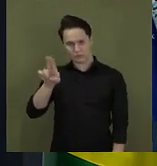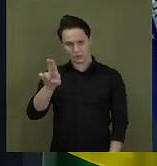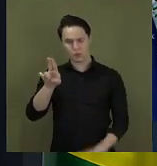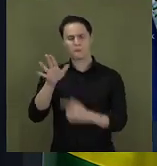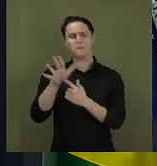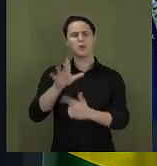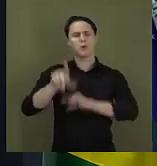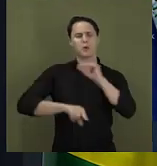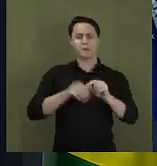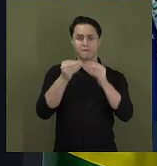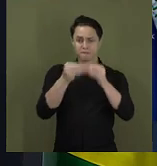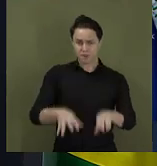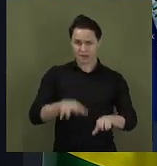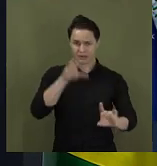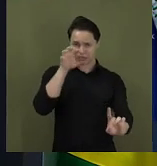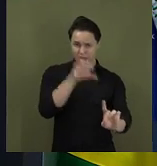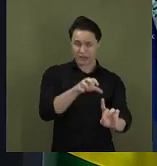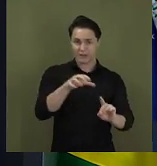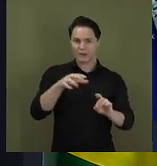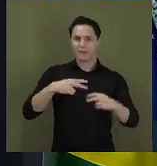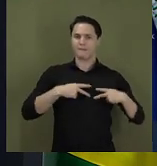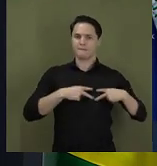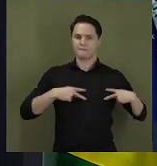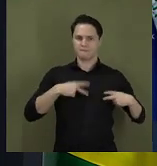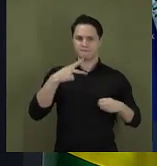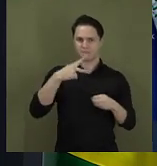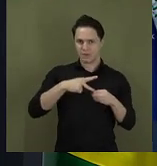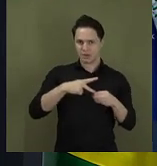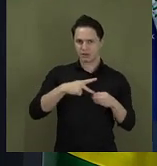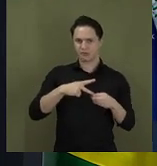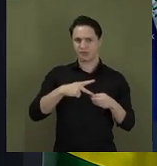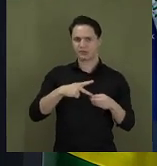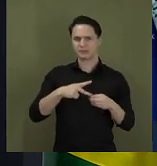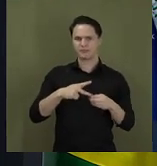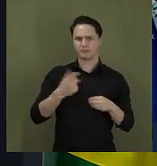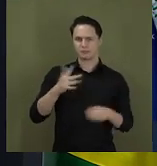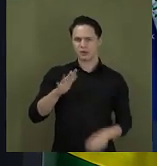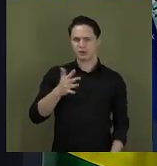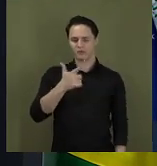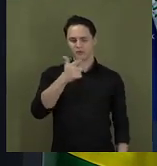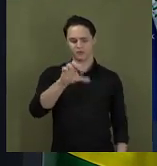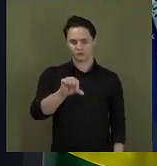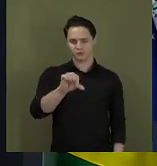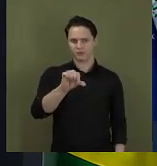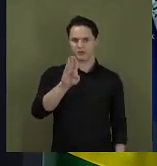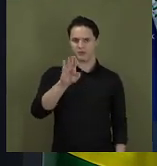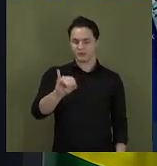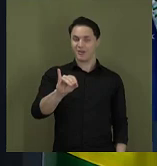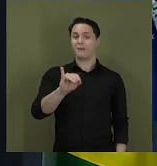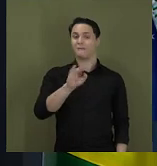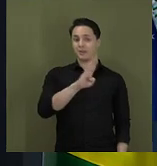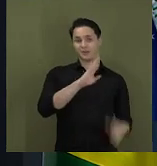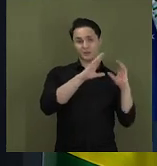apontam que os prejuízos causados à Petrobras, apenas a Petrobras, chegaram a 29 B de